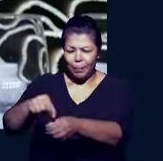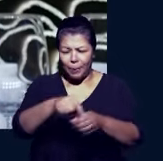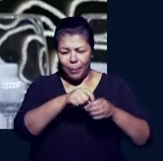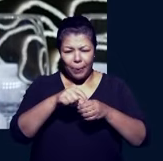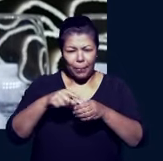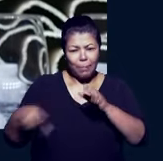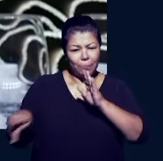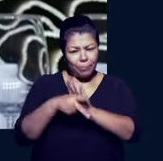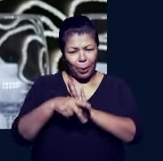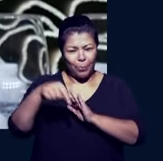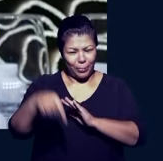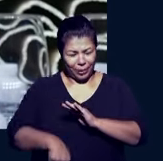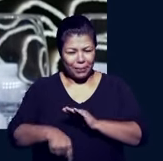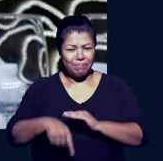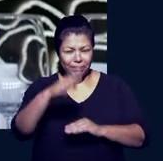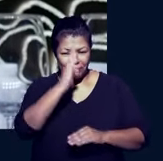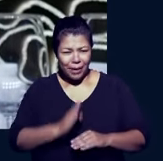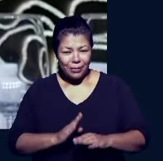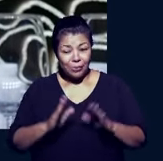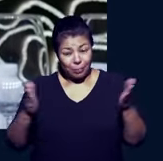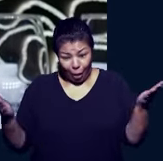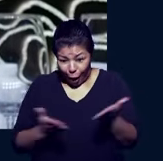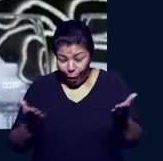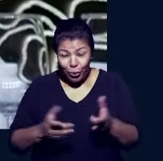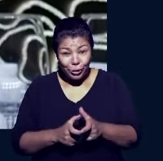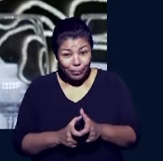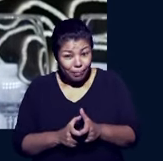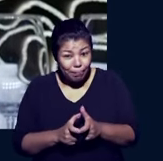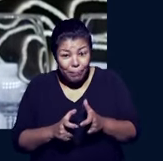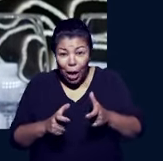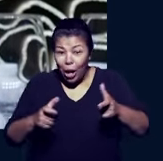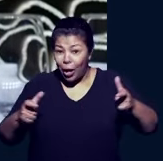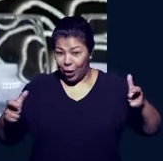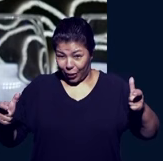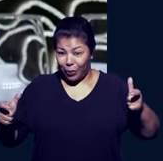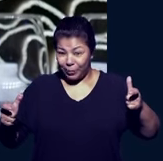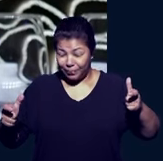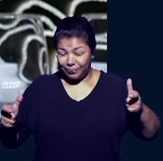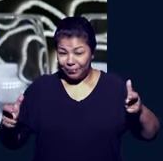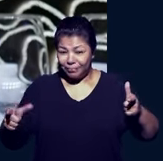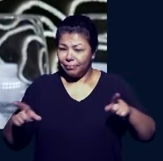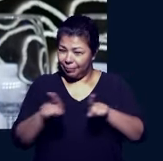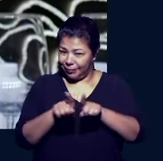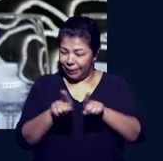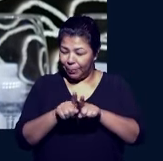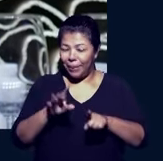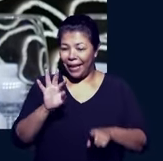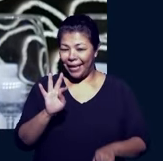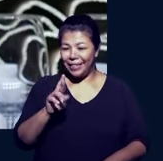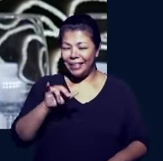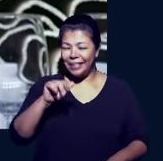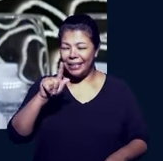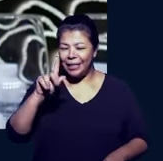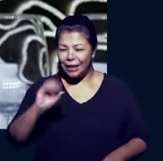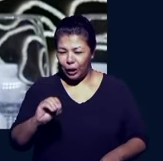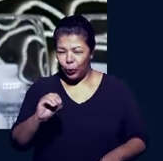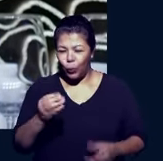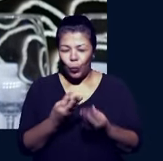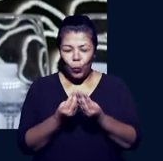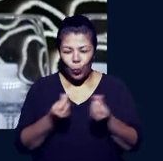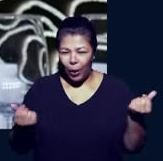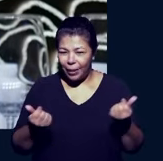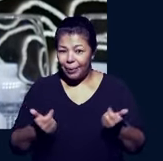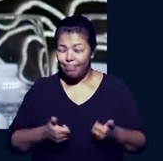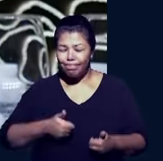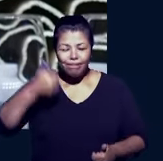produzido em breve vai virar autossuficiente e logo logo vai estar exportando trigo e trigo de excepcional qualidade que sempre foi um desafio nosso eh